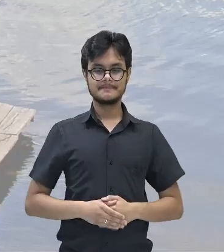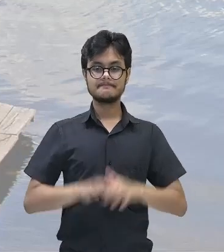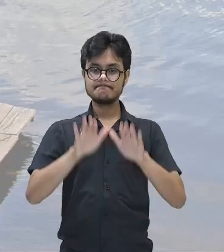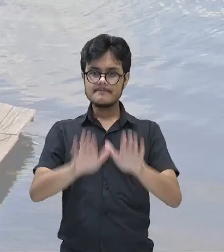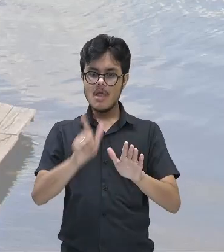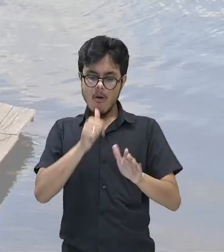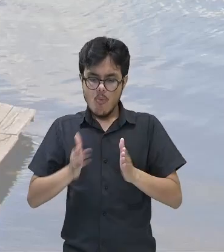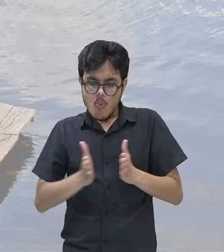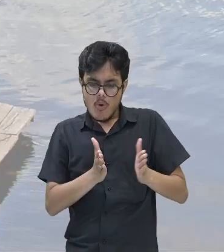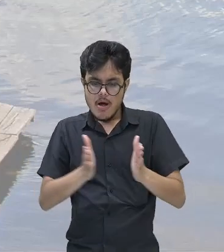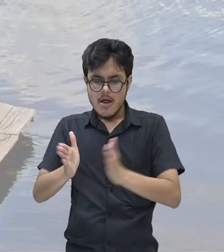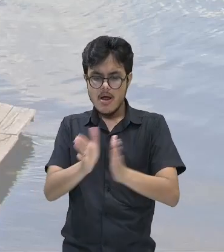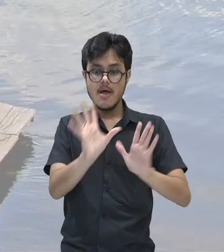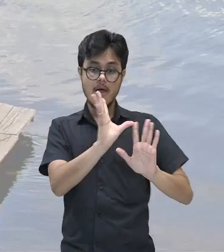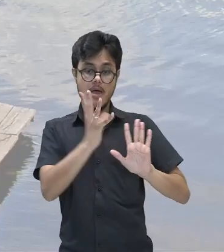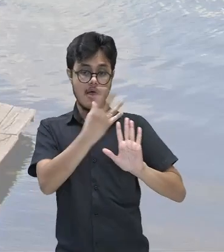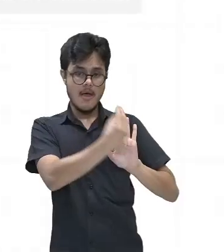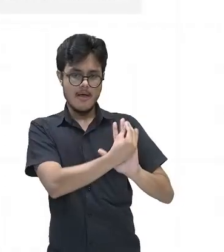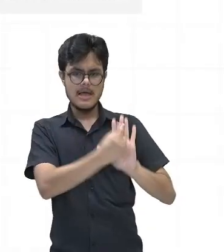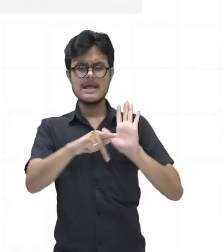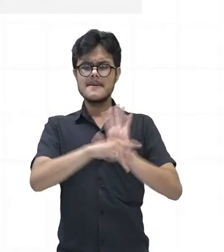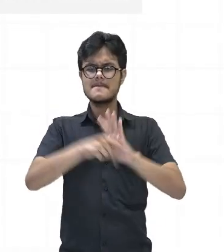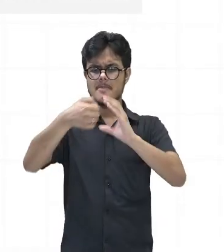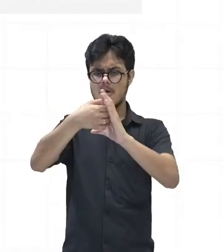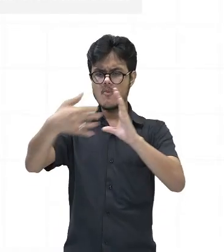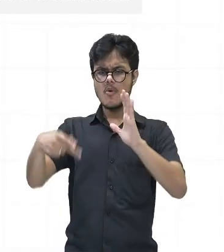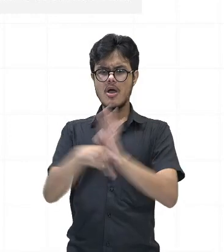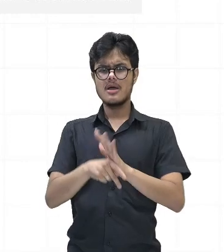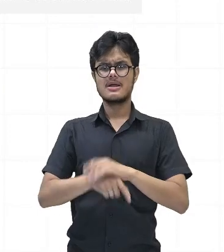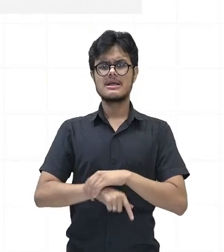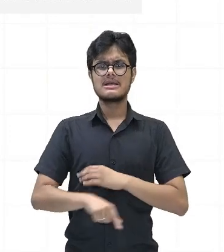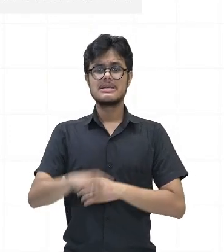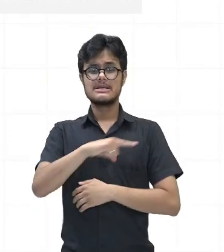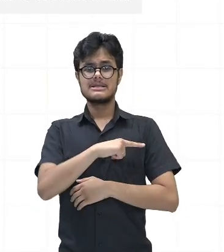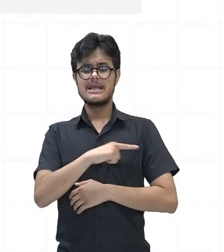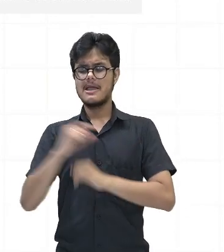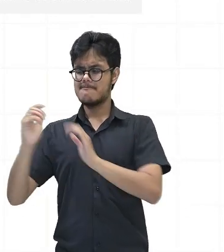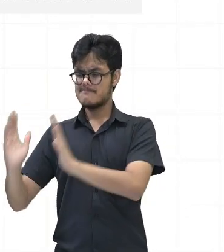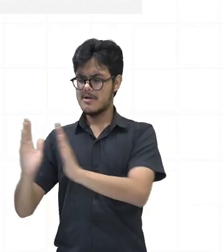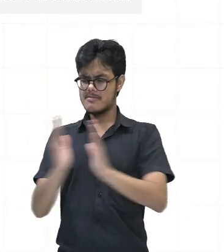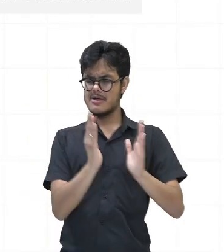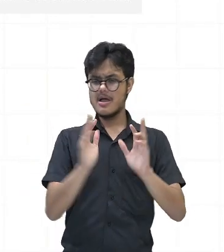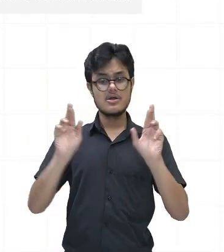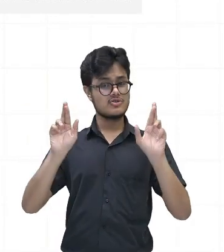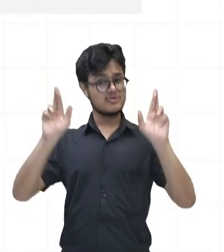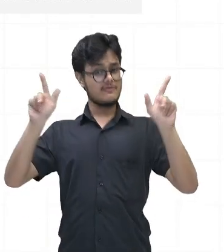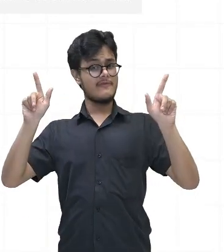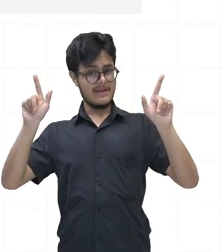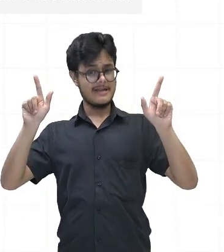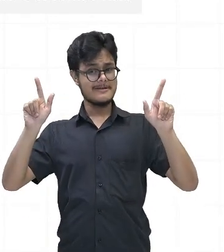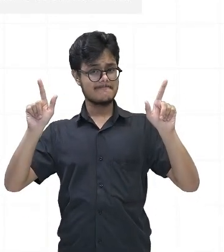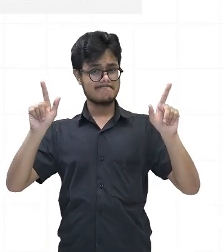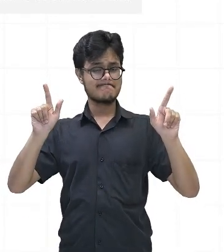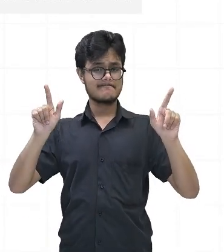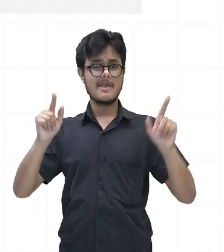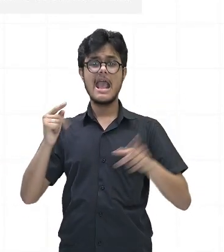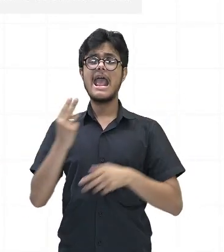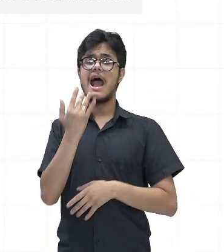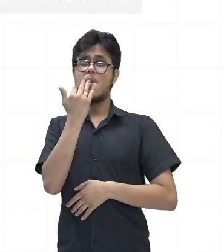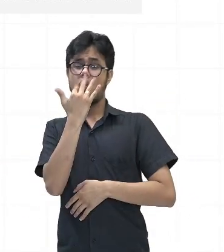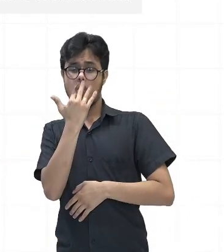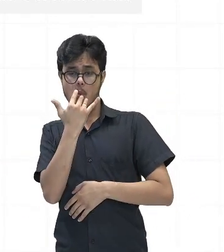rios amazônicos, eles têm algumas características que se diferenciam em relação à coloração de suas